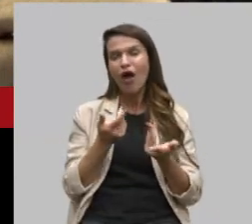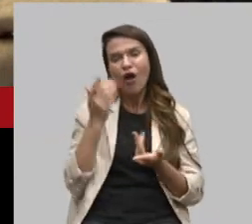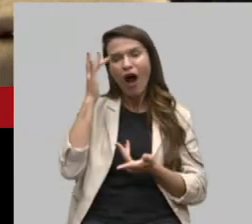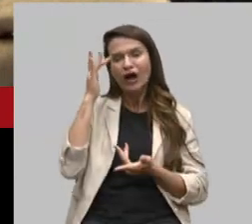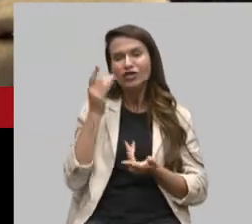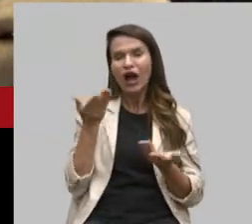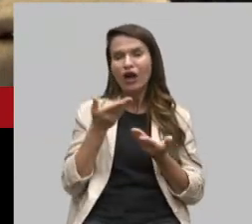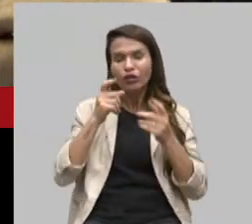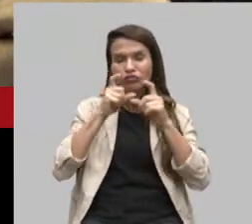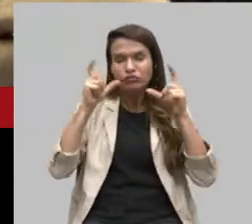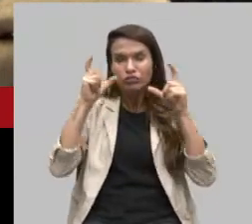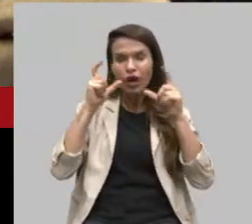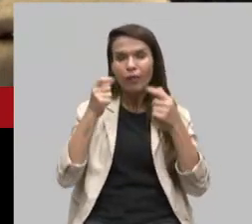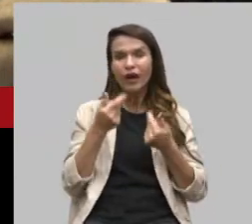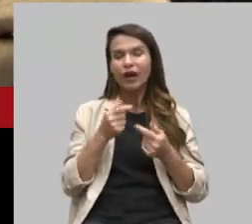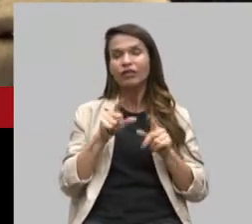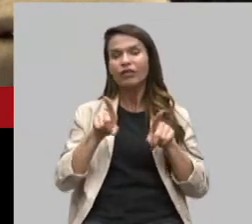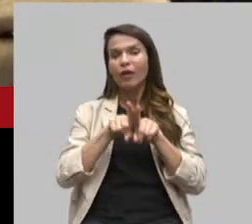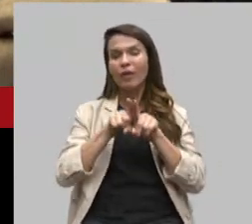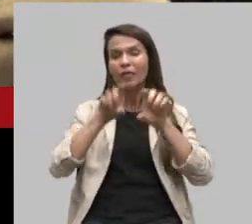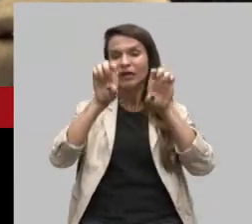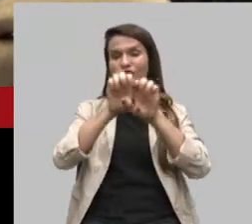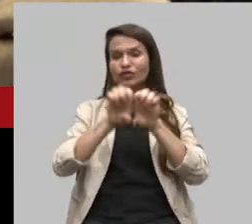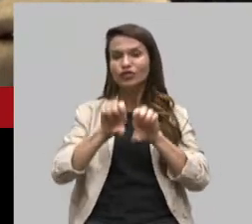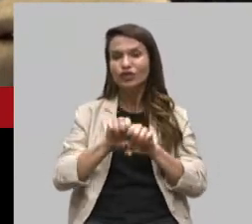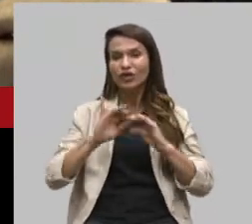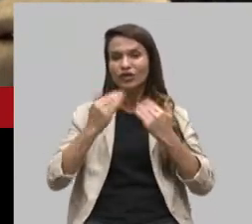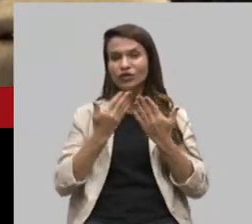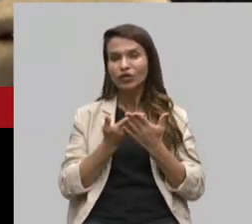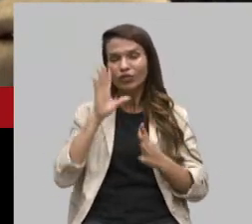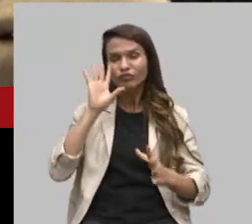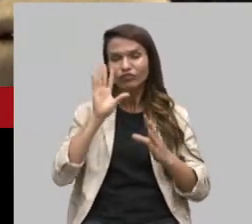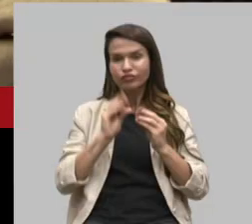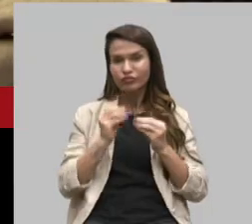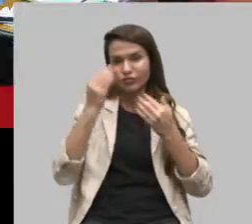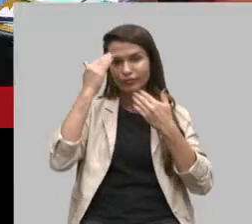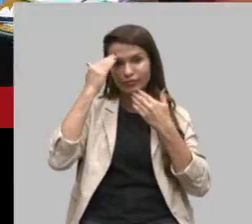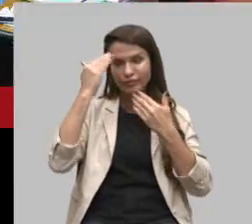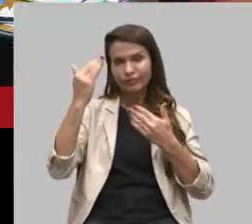olhos pra condição estrutural das escolas é só isso obrigada